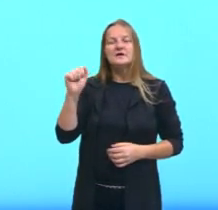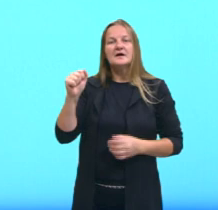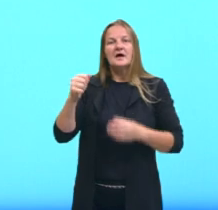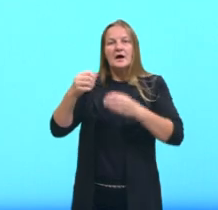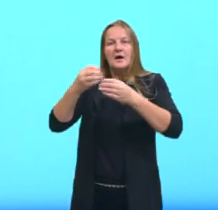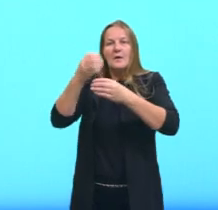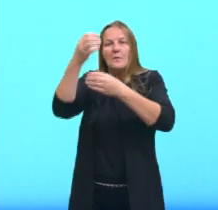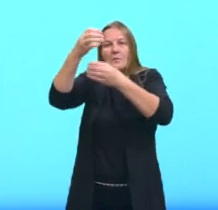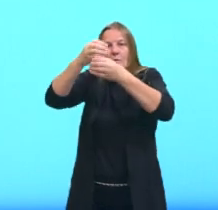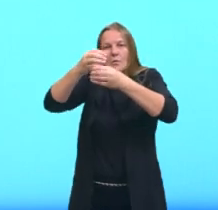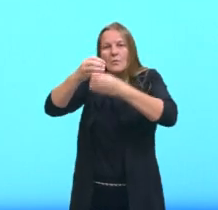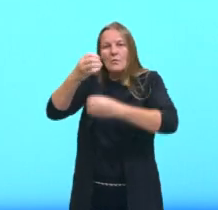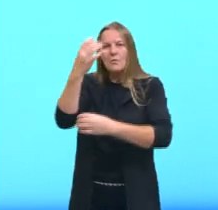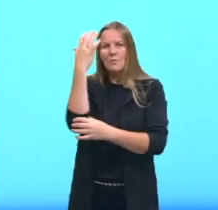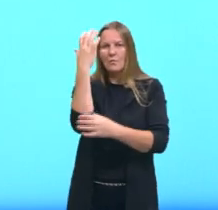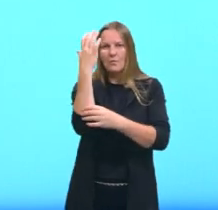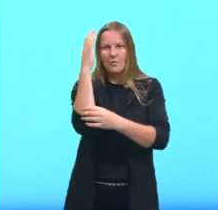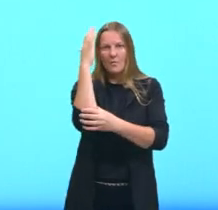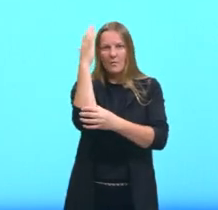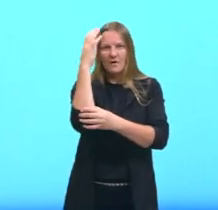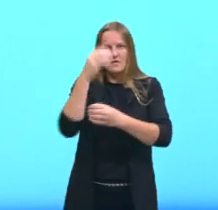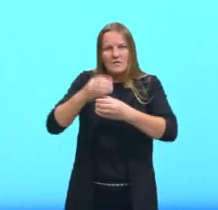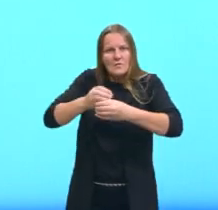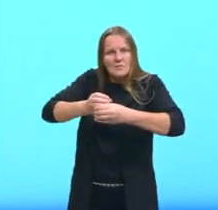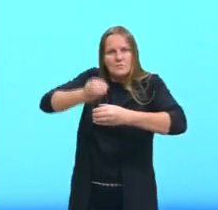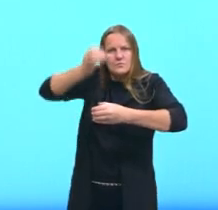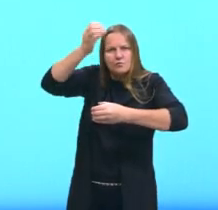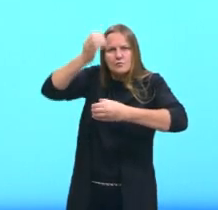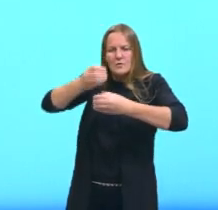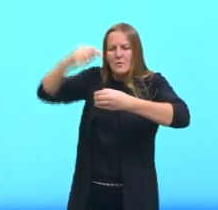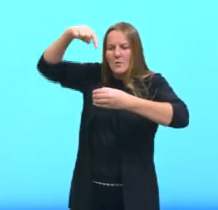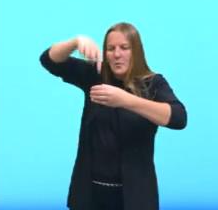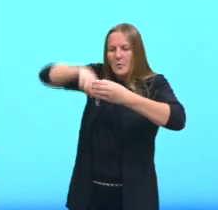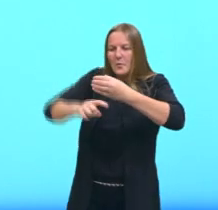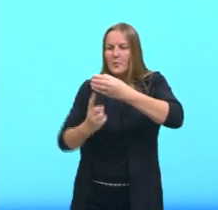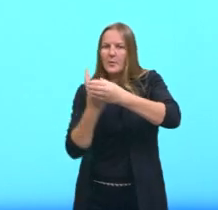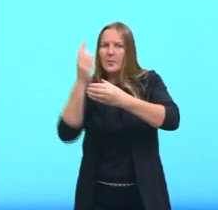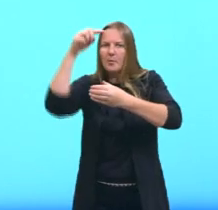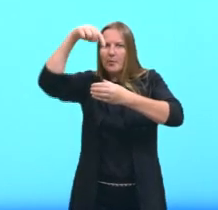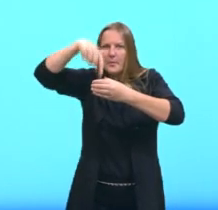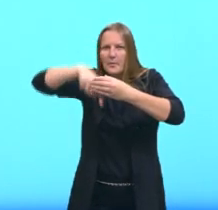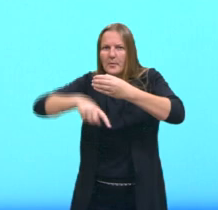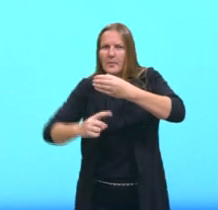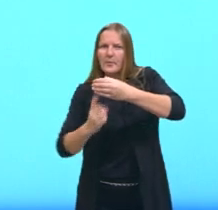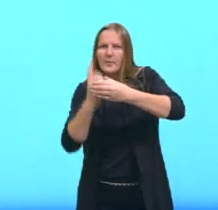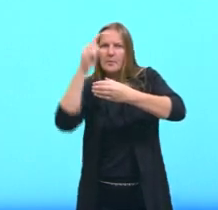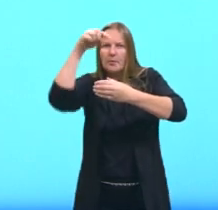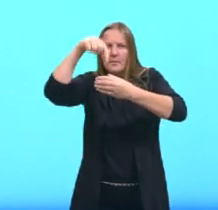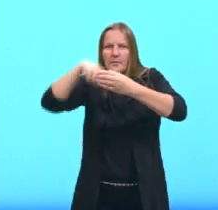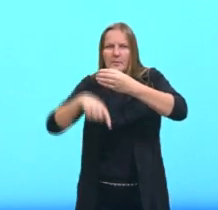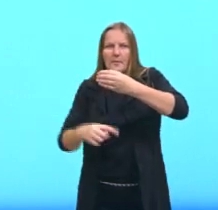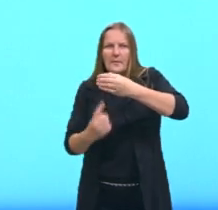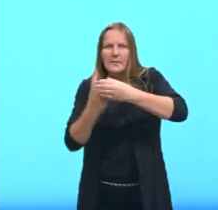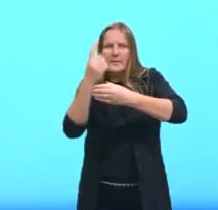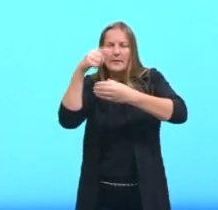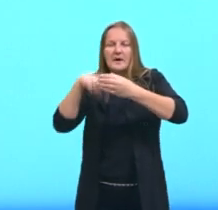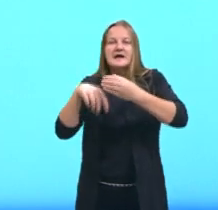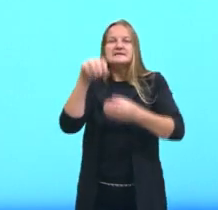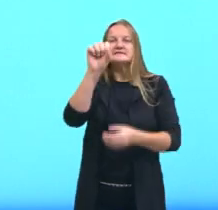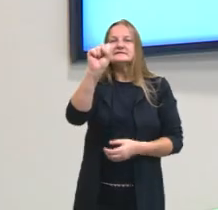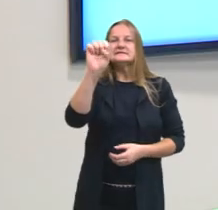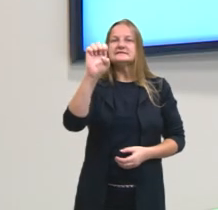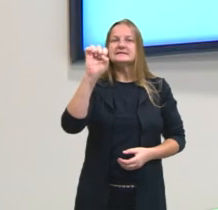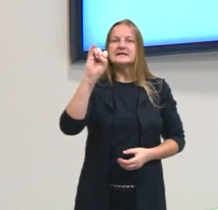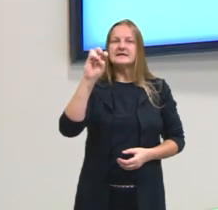de seiva E aí evoluiu as sub Seridó fitas tá aqui as